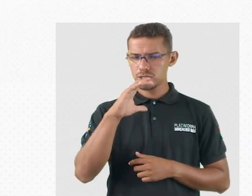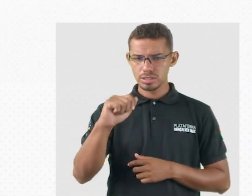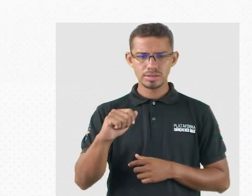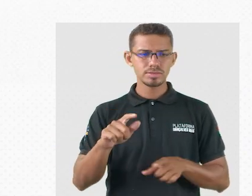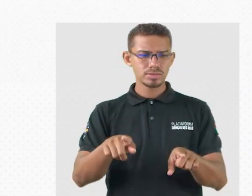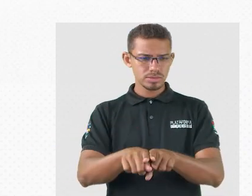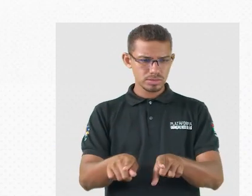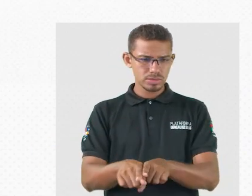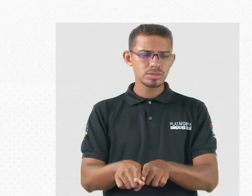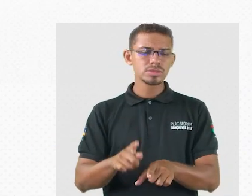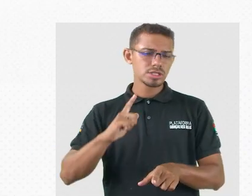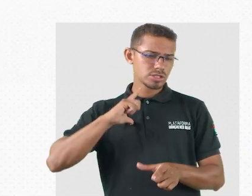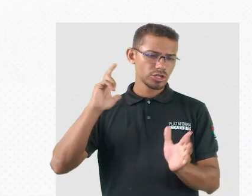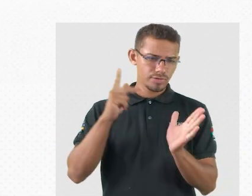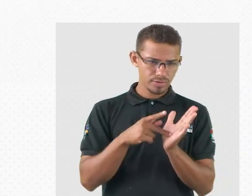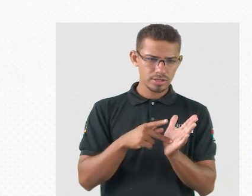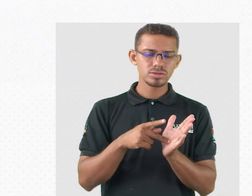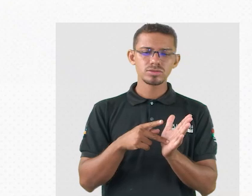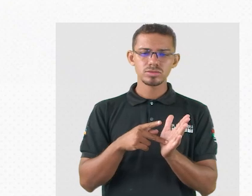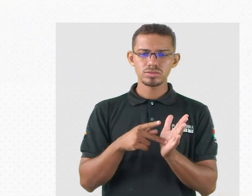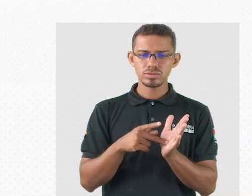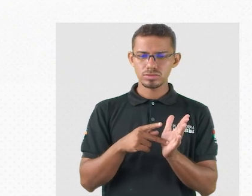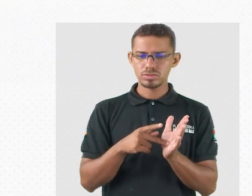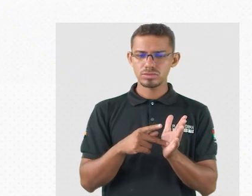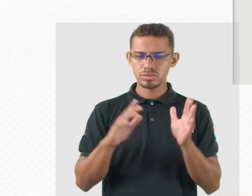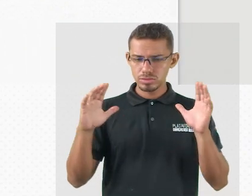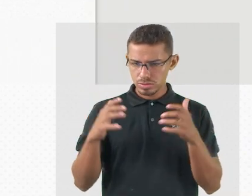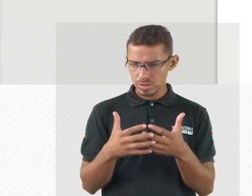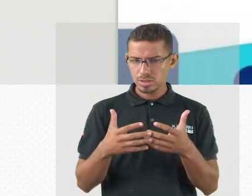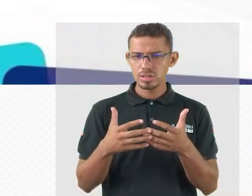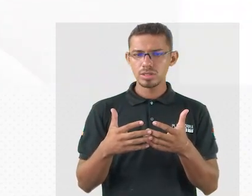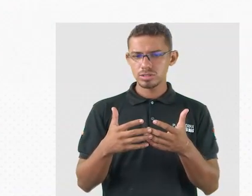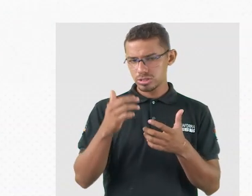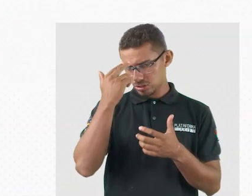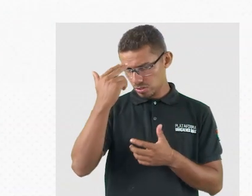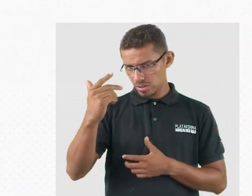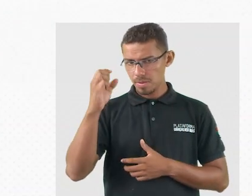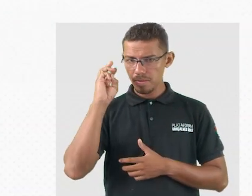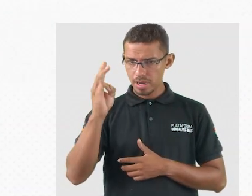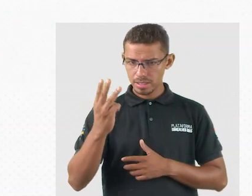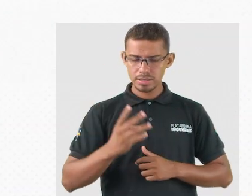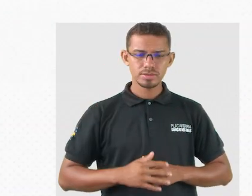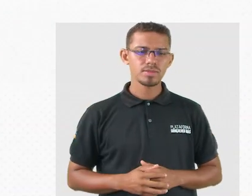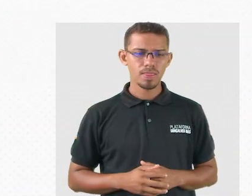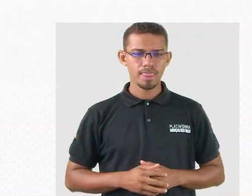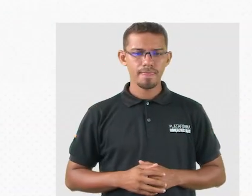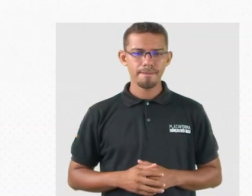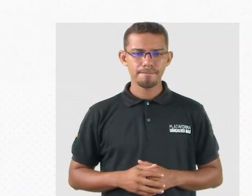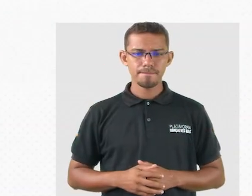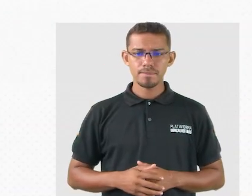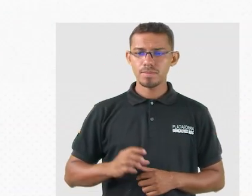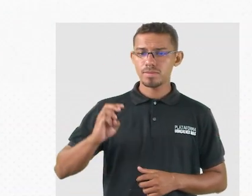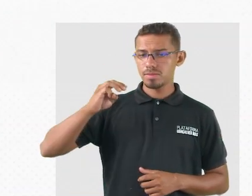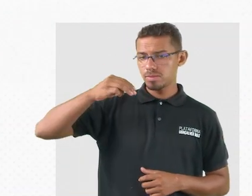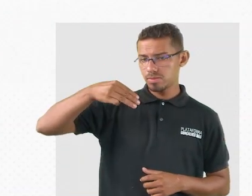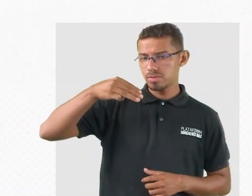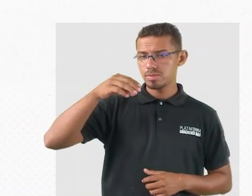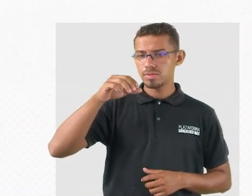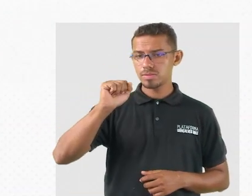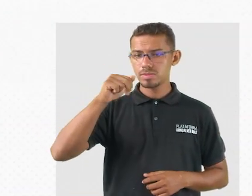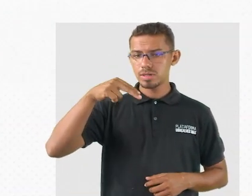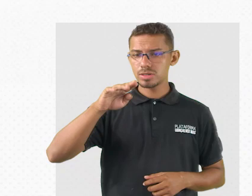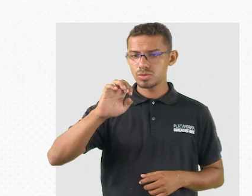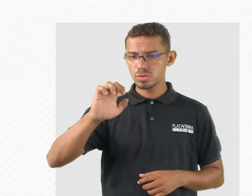é o que nós temos de fato dentro da historiografia aqui maranhense. Manuel dos Anjos Ferreira